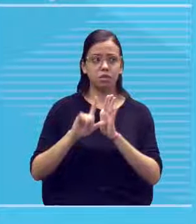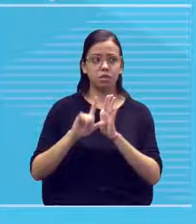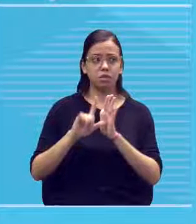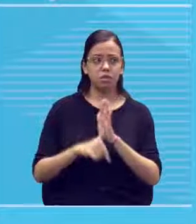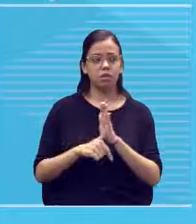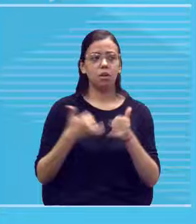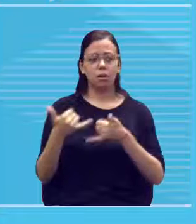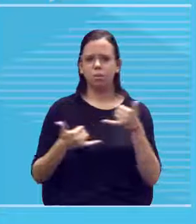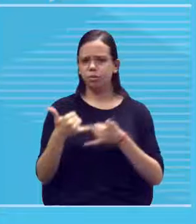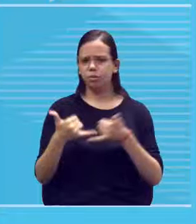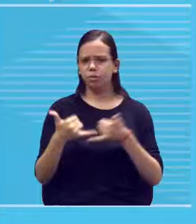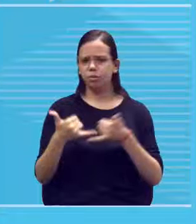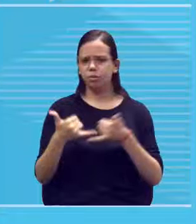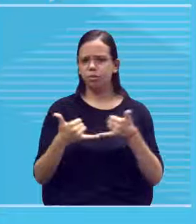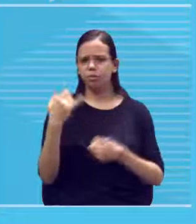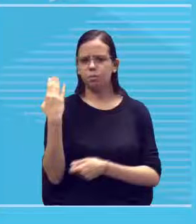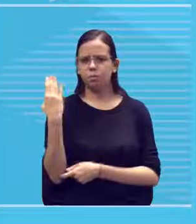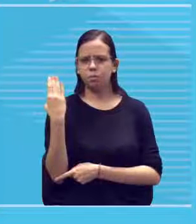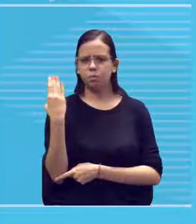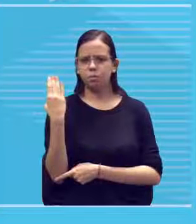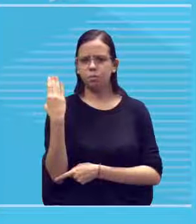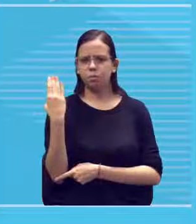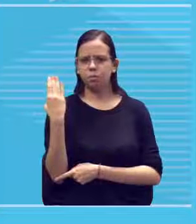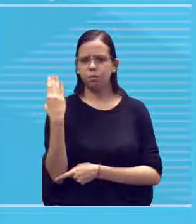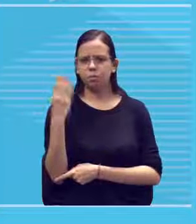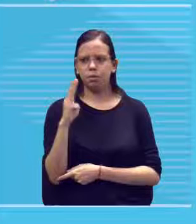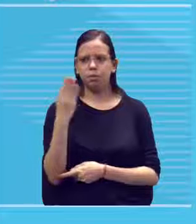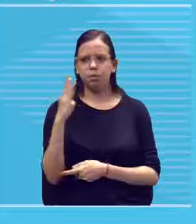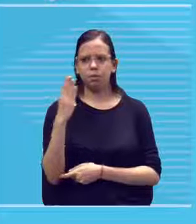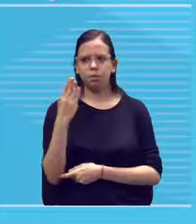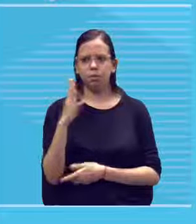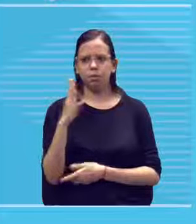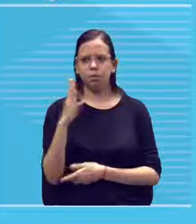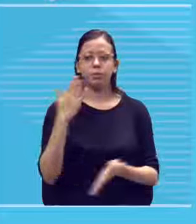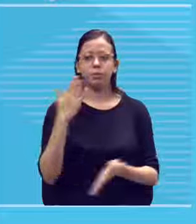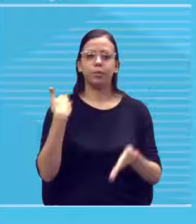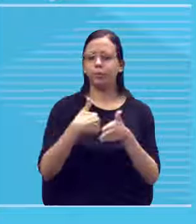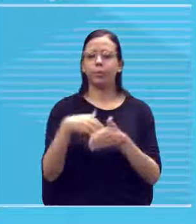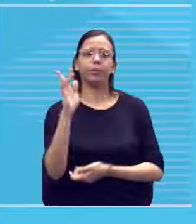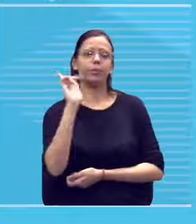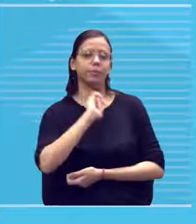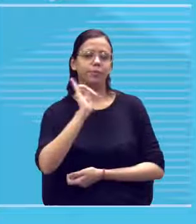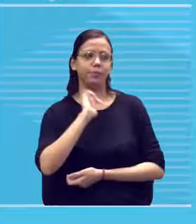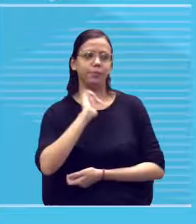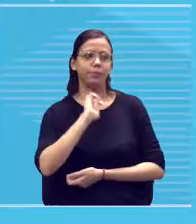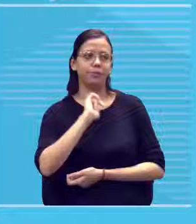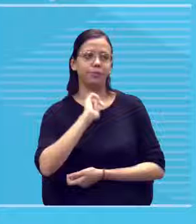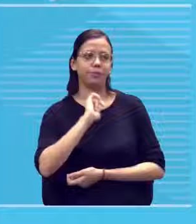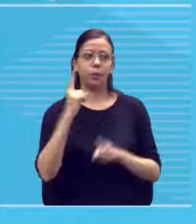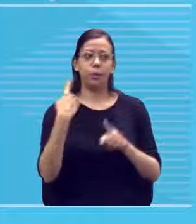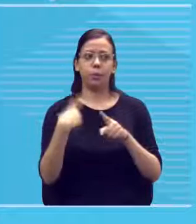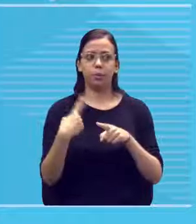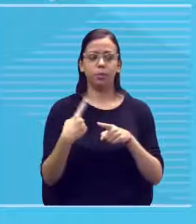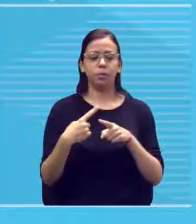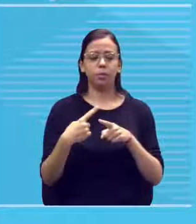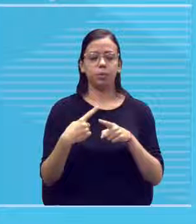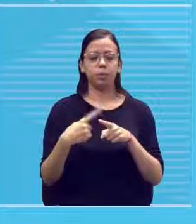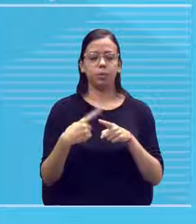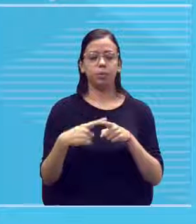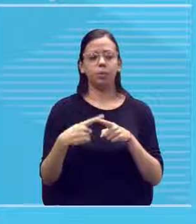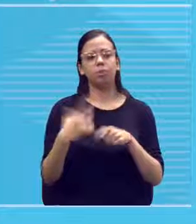jogo entre Botafogo e Flamengo pois o estado do gramado do Maracanã não é dos piores Vixe Maria Será se aqui é uma